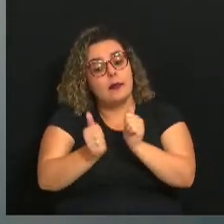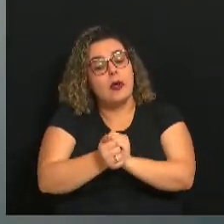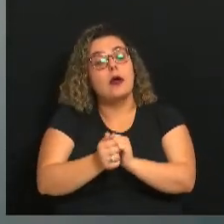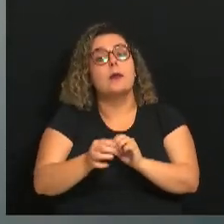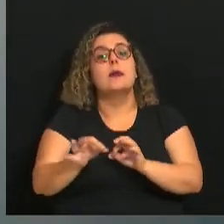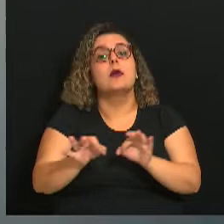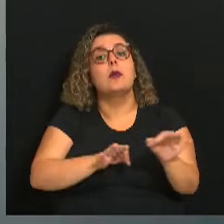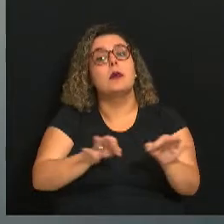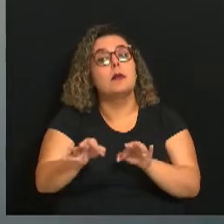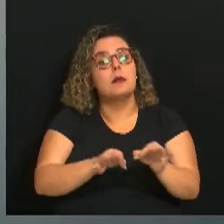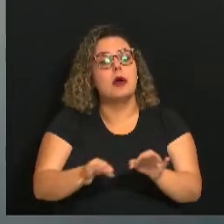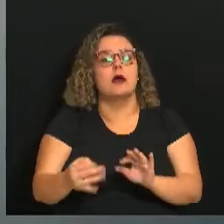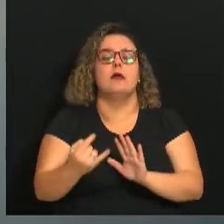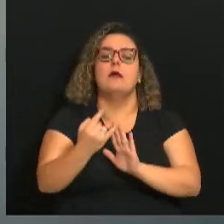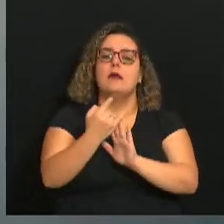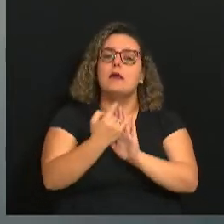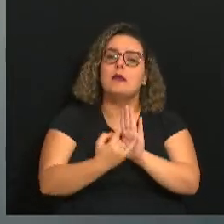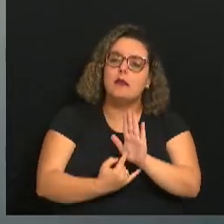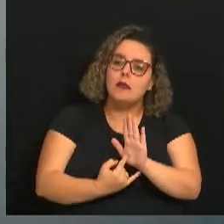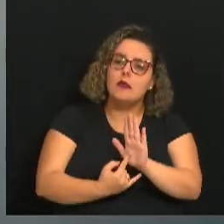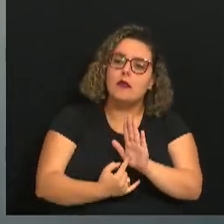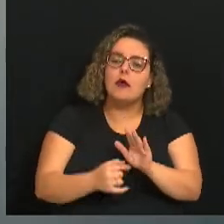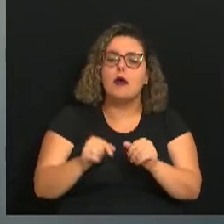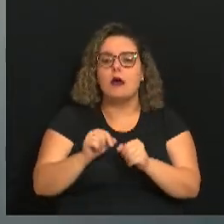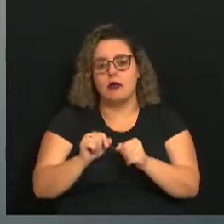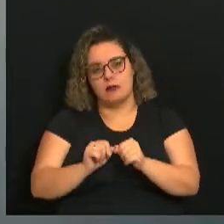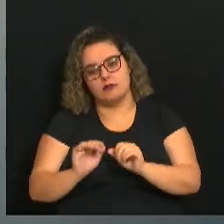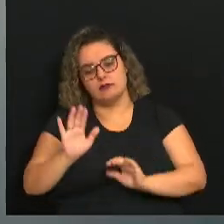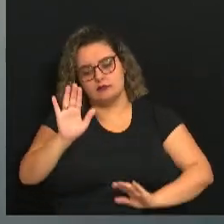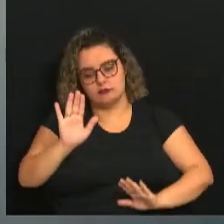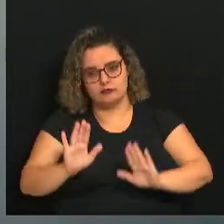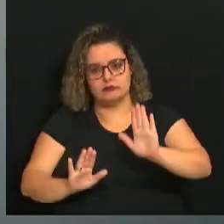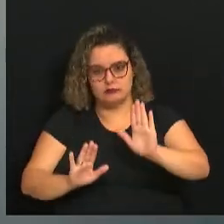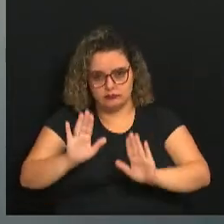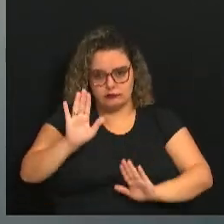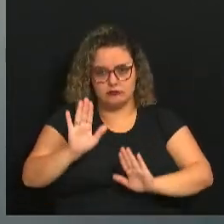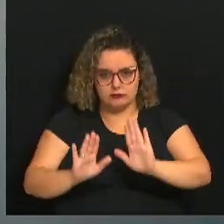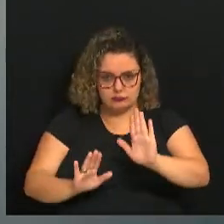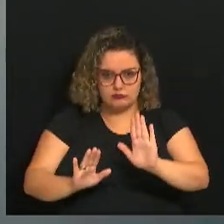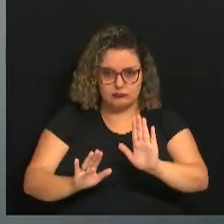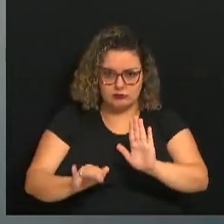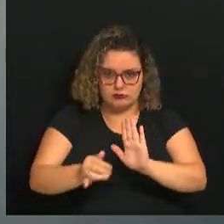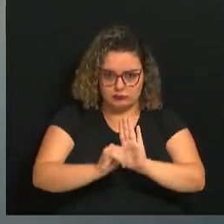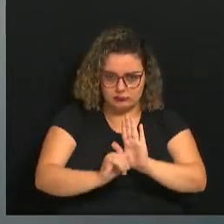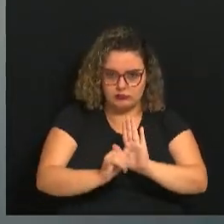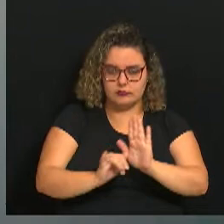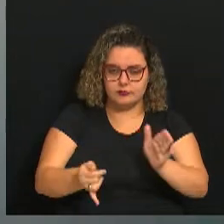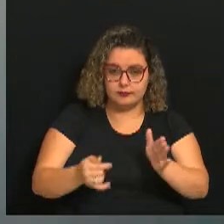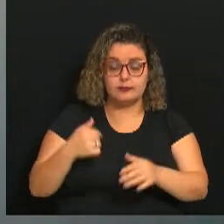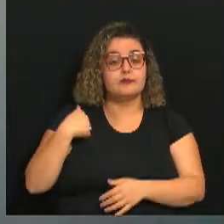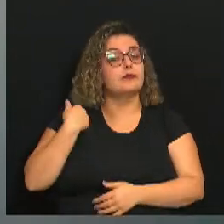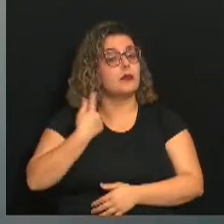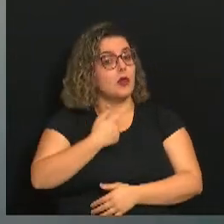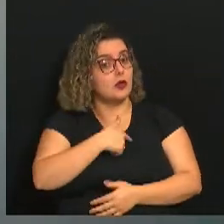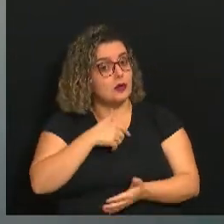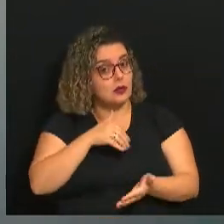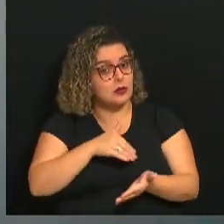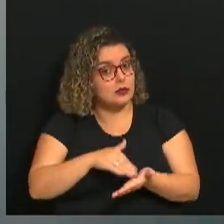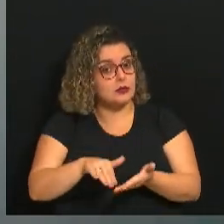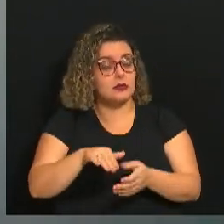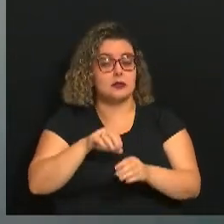E, posteriormente, nós da Educação temos esse papel aí de acompanhar o cumprimento desse